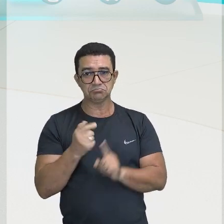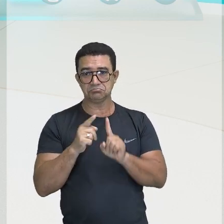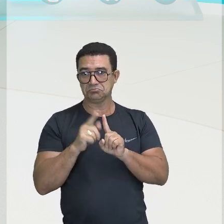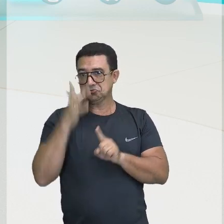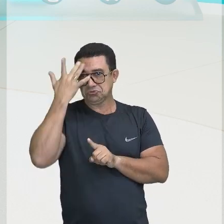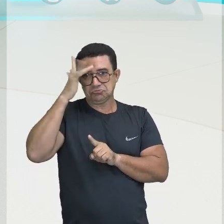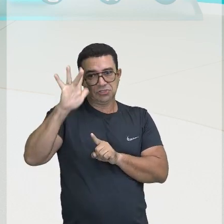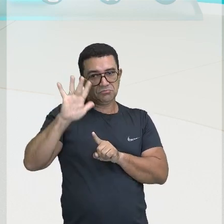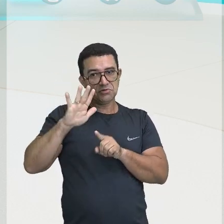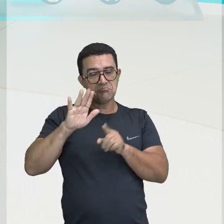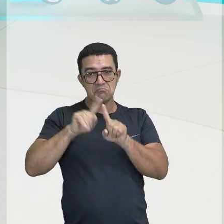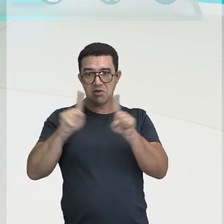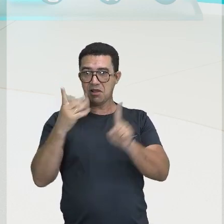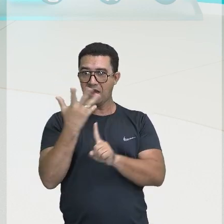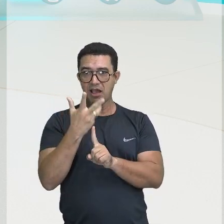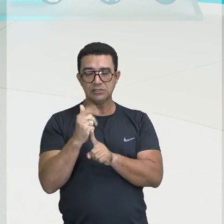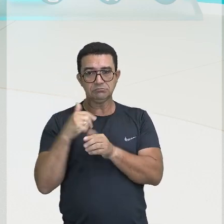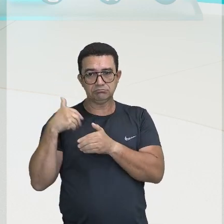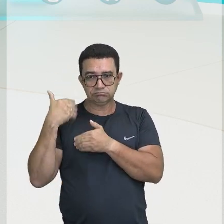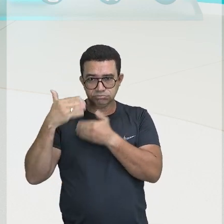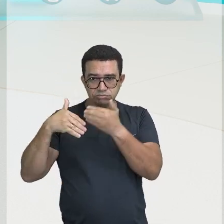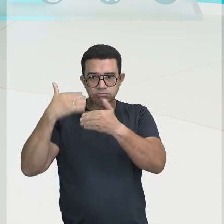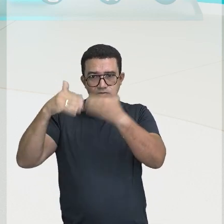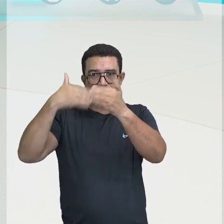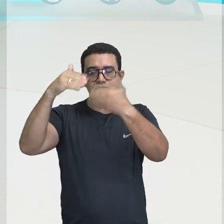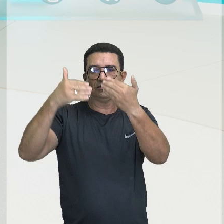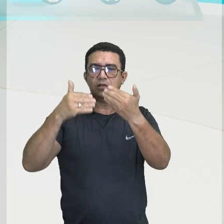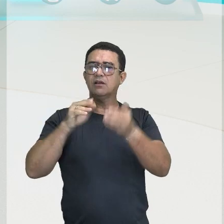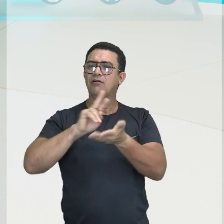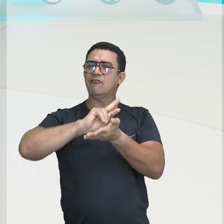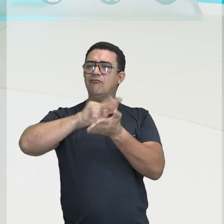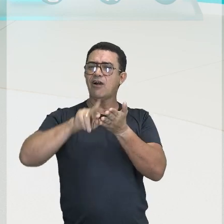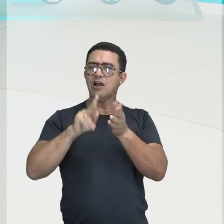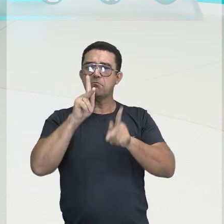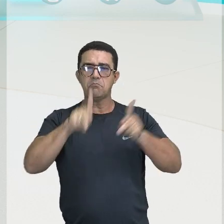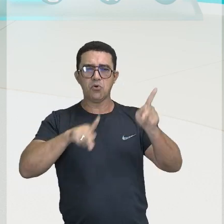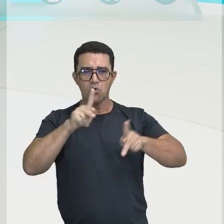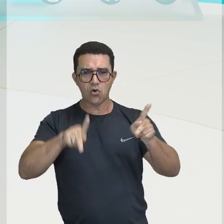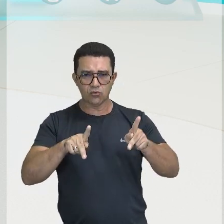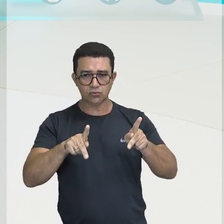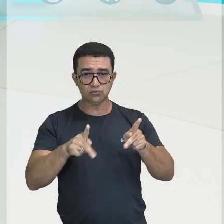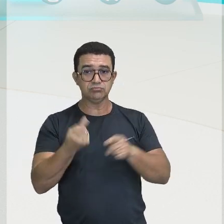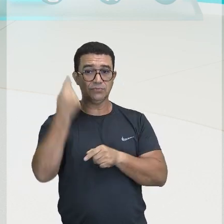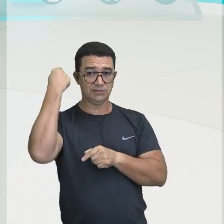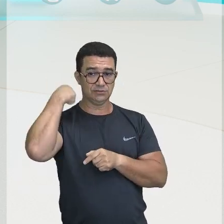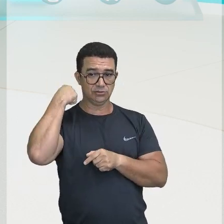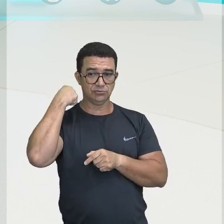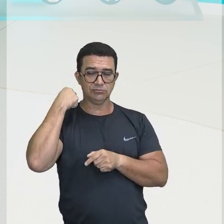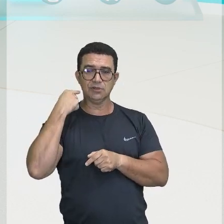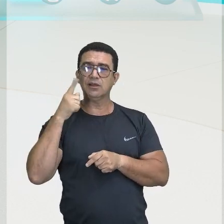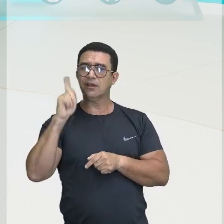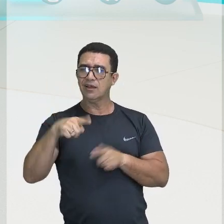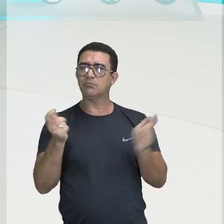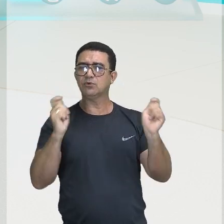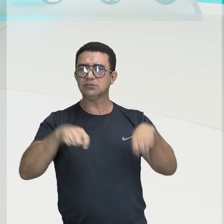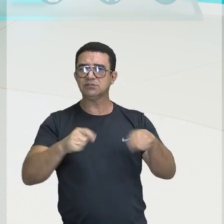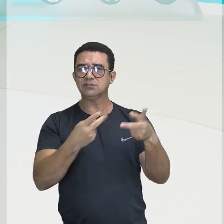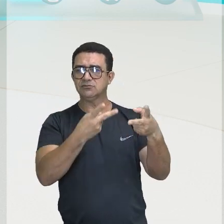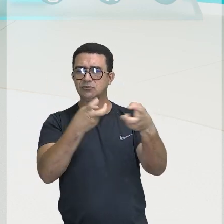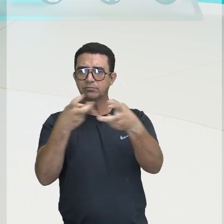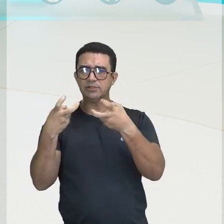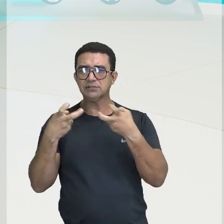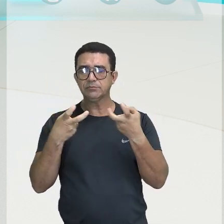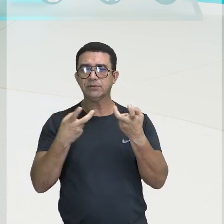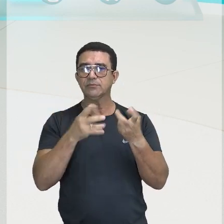foi evoluindo em várias épocas, várias civilizações antigas. Nós podemos observar a arte lá